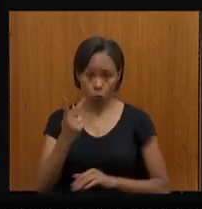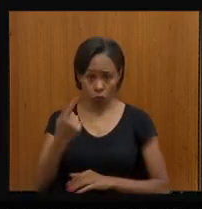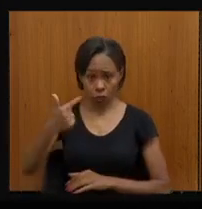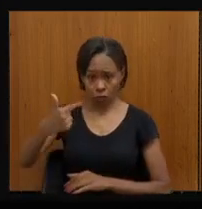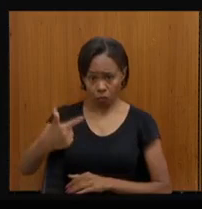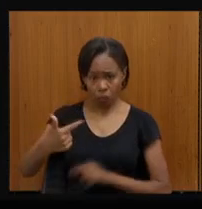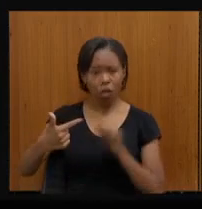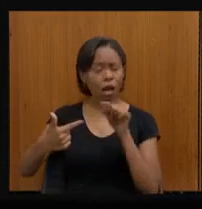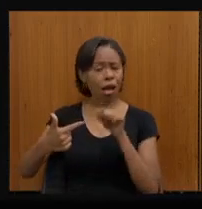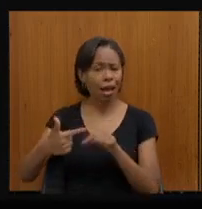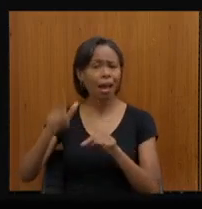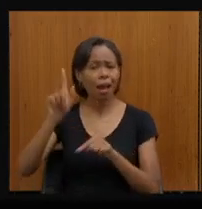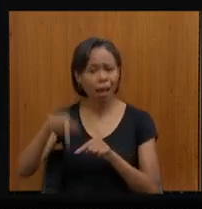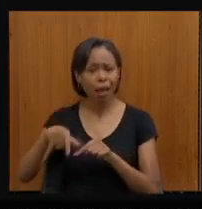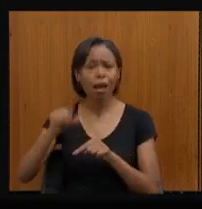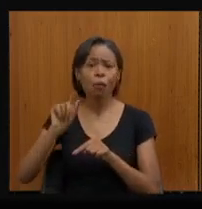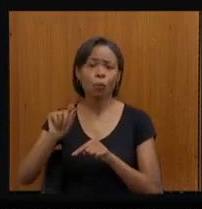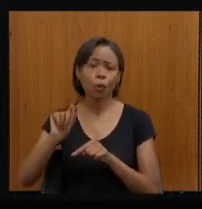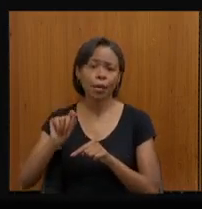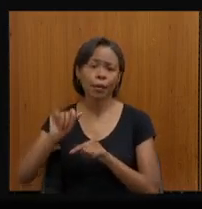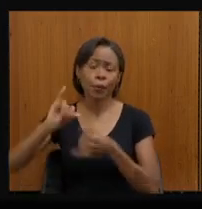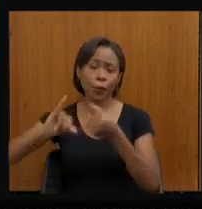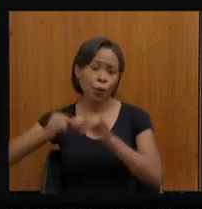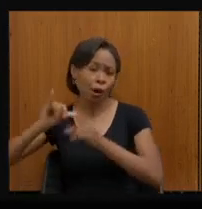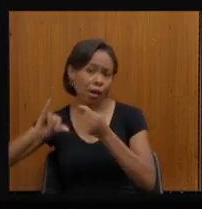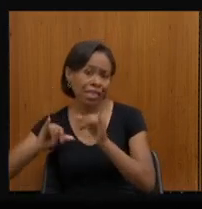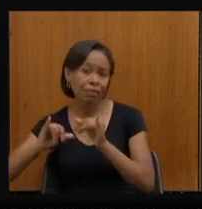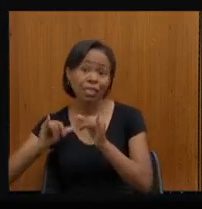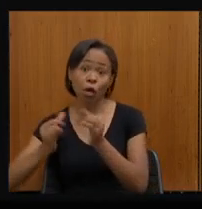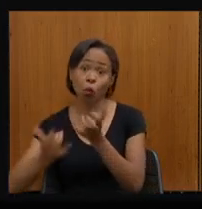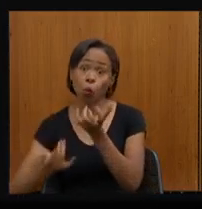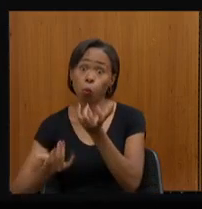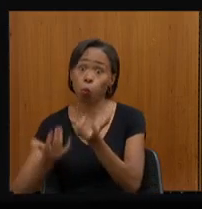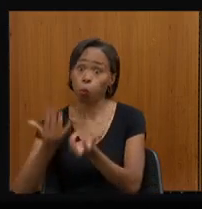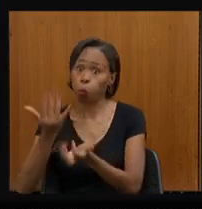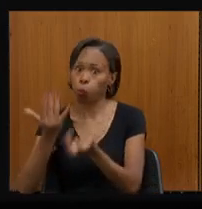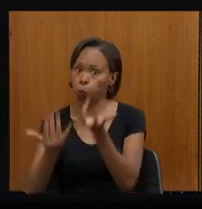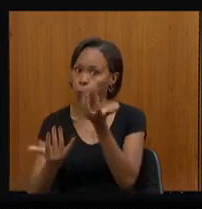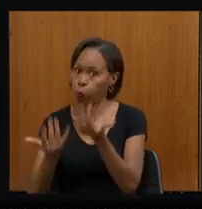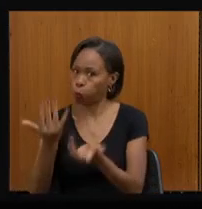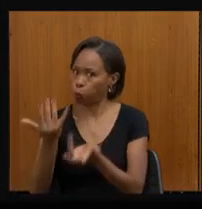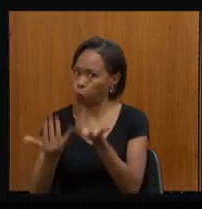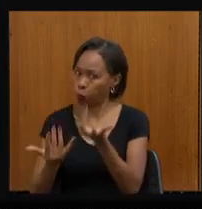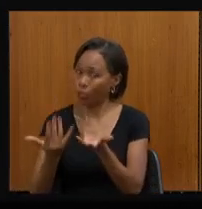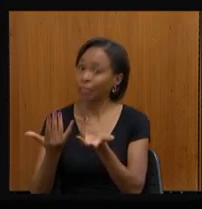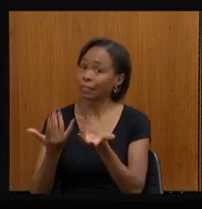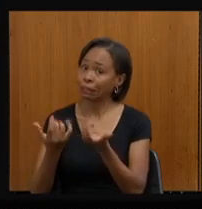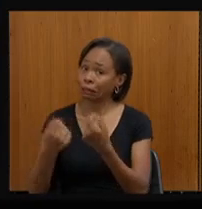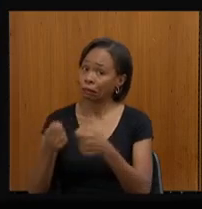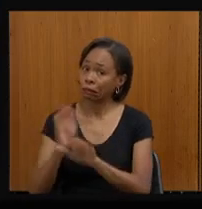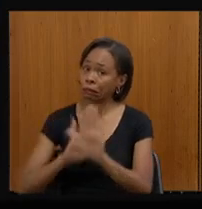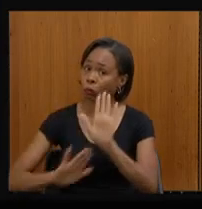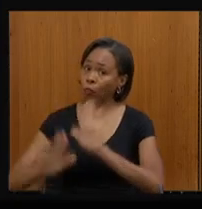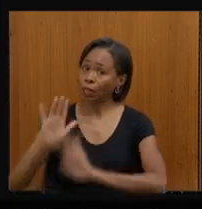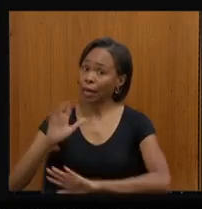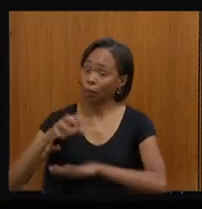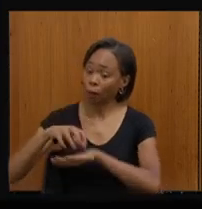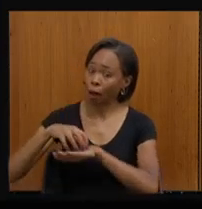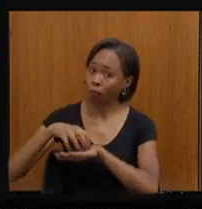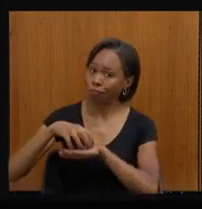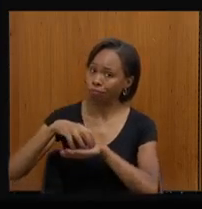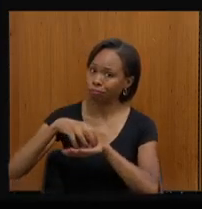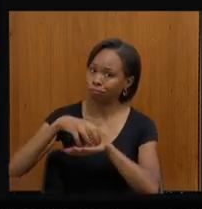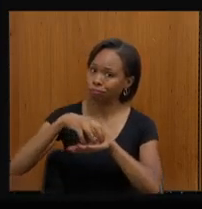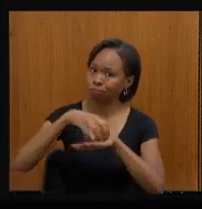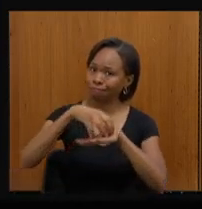uma um componente inflamável volúvel e a gente tem que tomar cuidado no manuseio ele tem uma